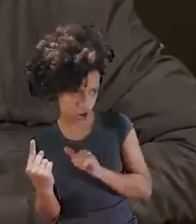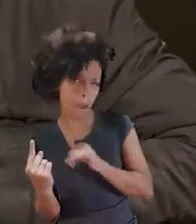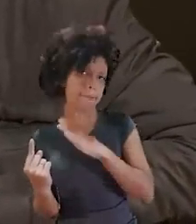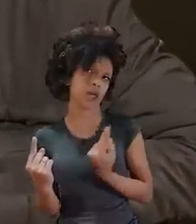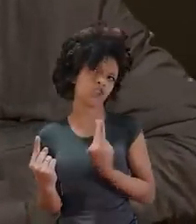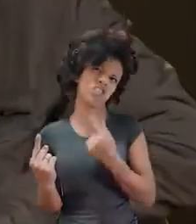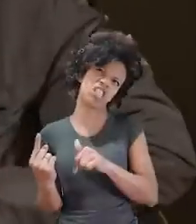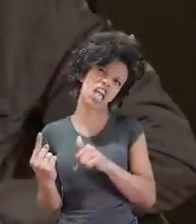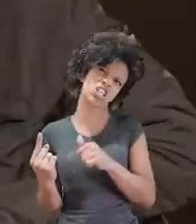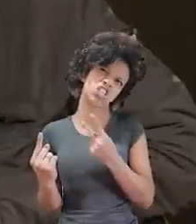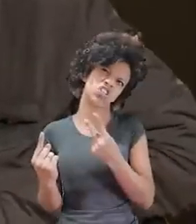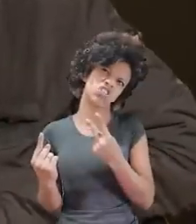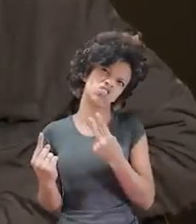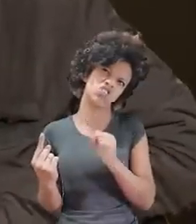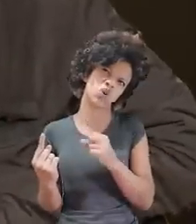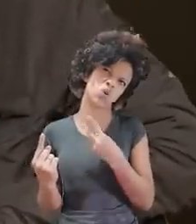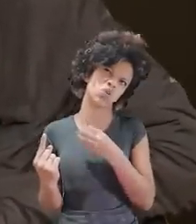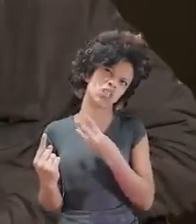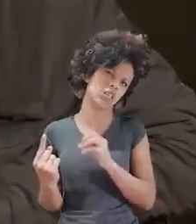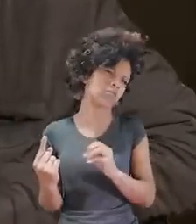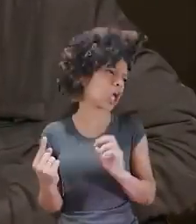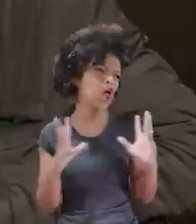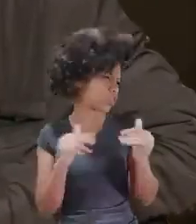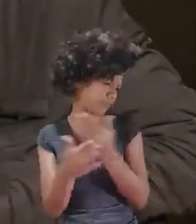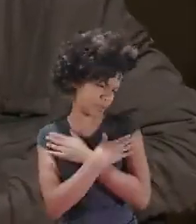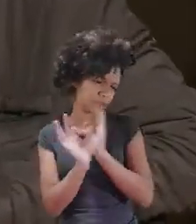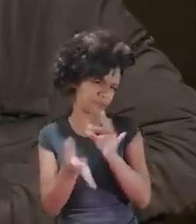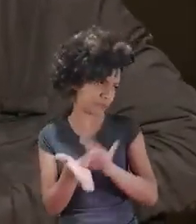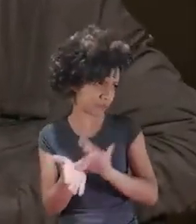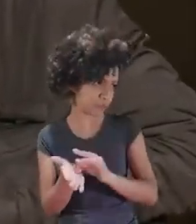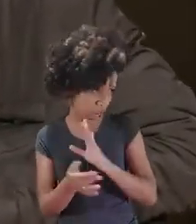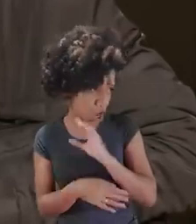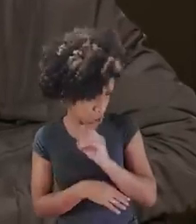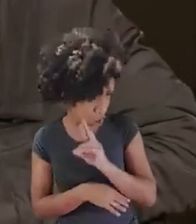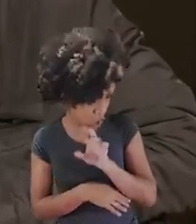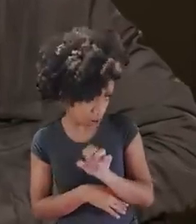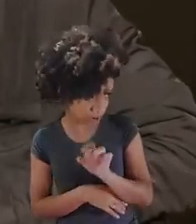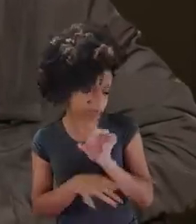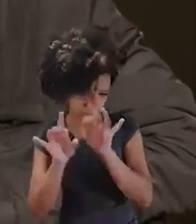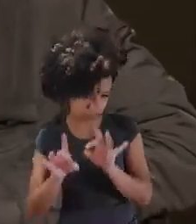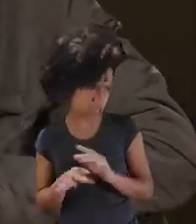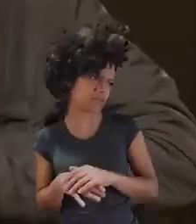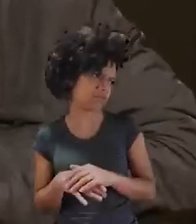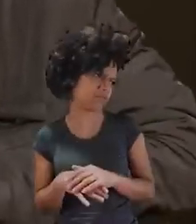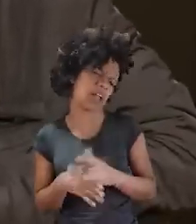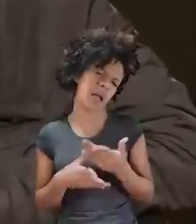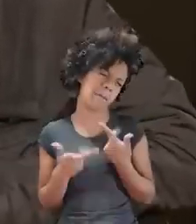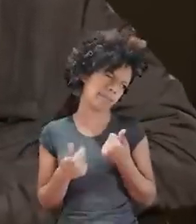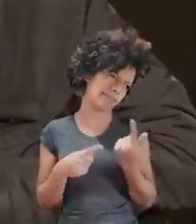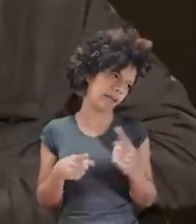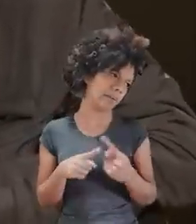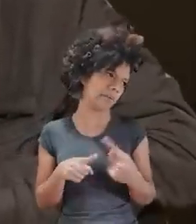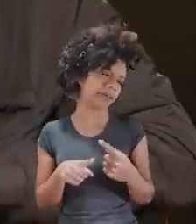27 28 30 lá no Jacarezinho todo mundo realmente acorda da Polícia Civil a coordenadoria de recursos especiais e maneira